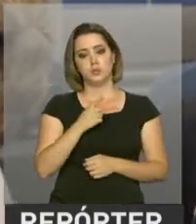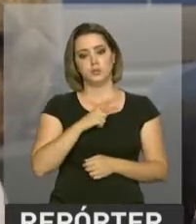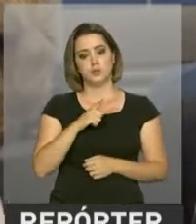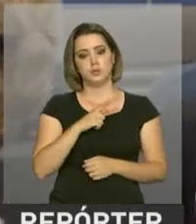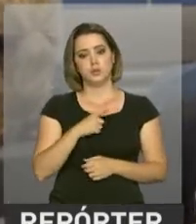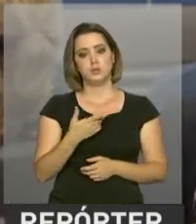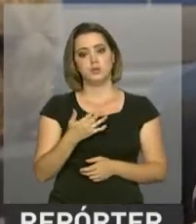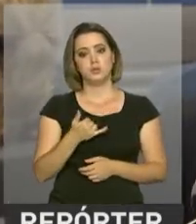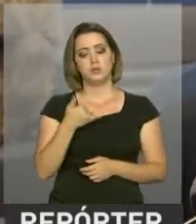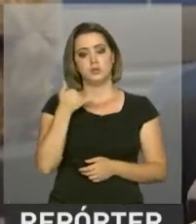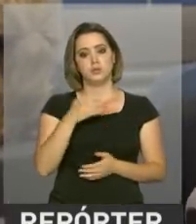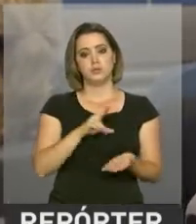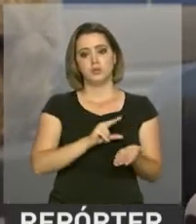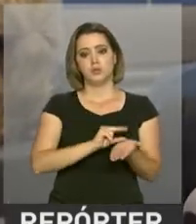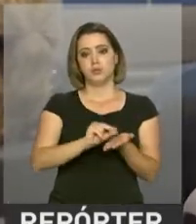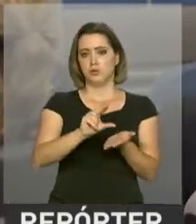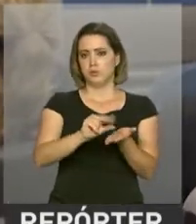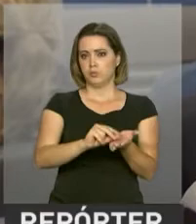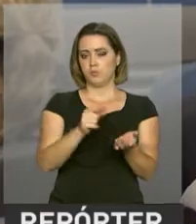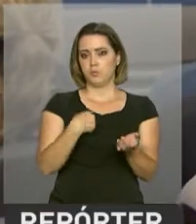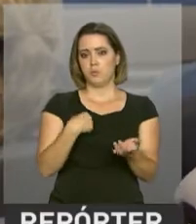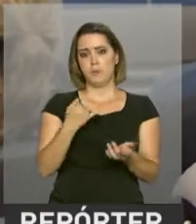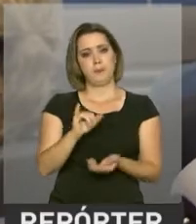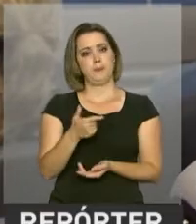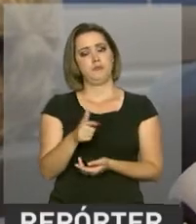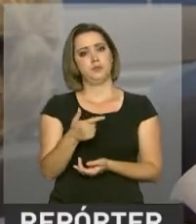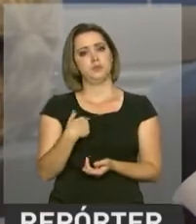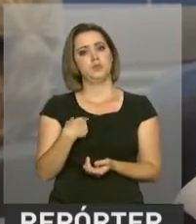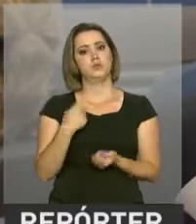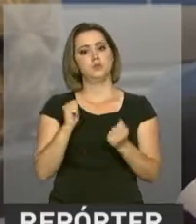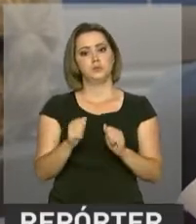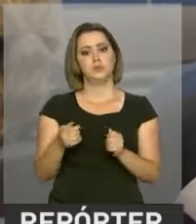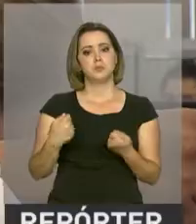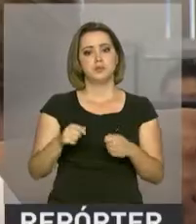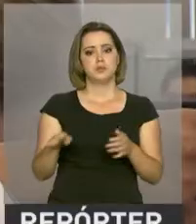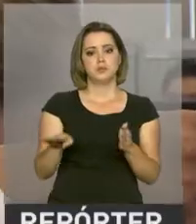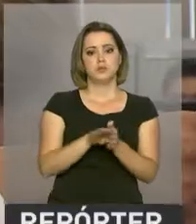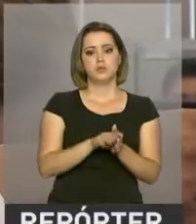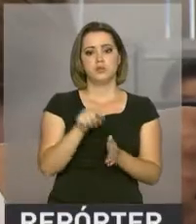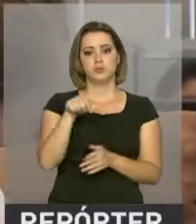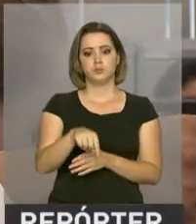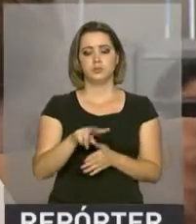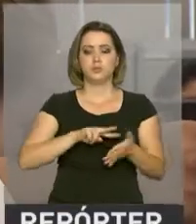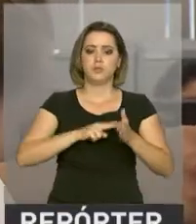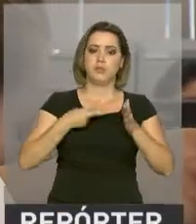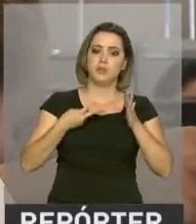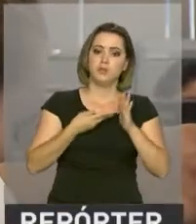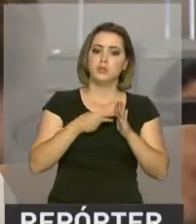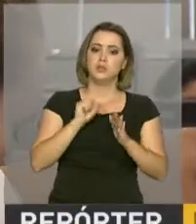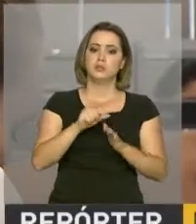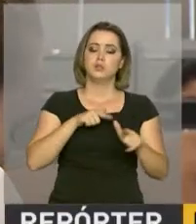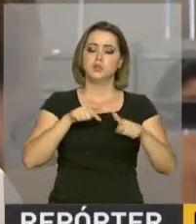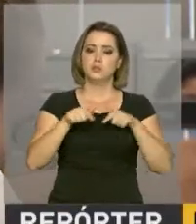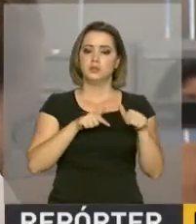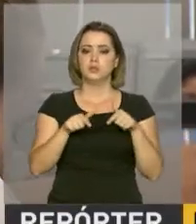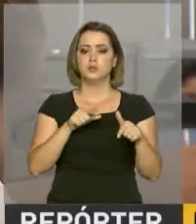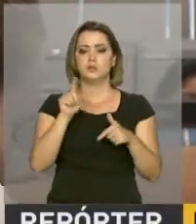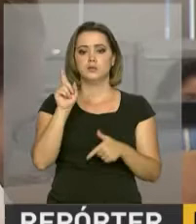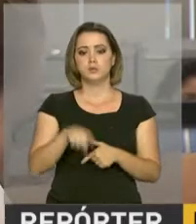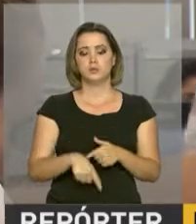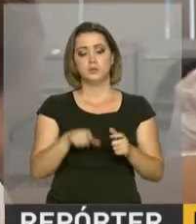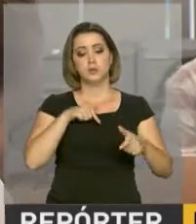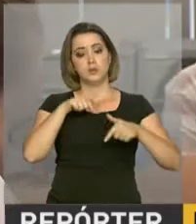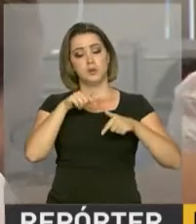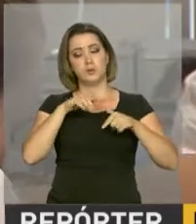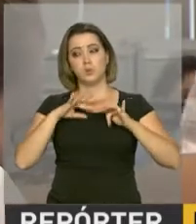acesso no bairro se não tiver isso aí nesse caso tem que viajar o significado desse trabalho para a caixa e para